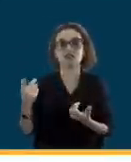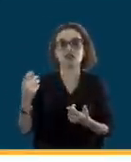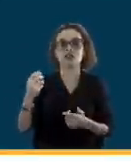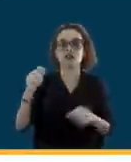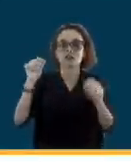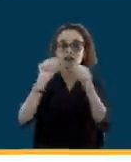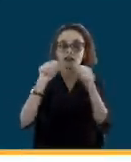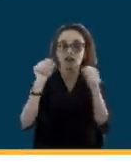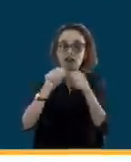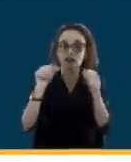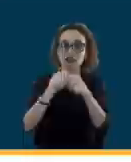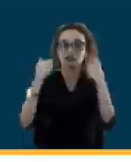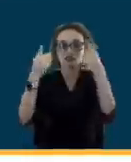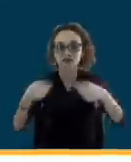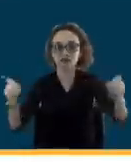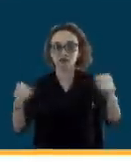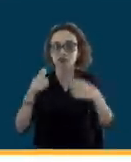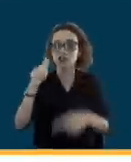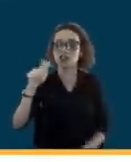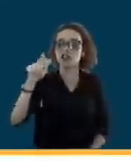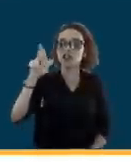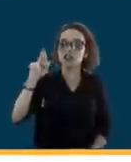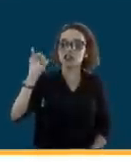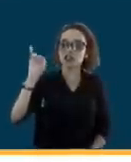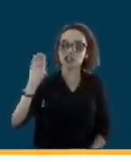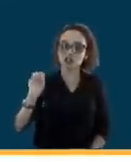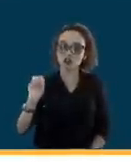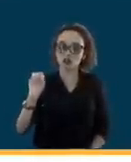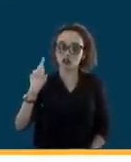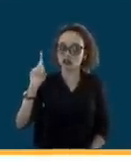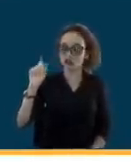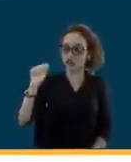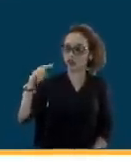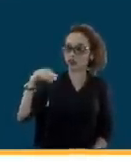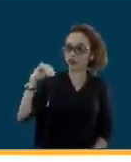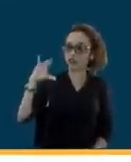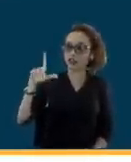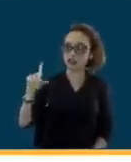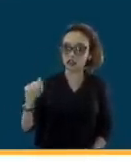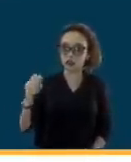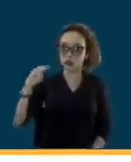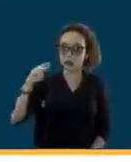a louvação Griot de Danilo Miranda. Boa tarde, Luciana.